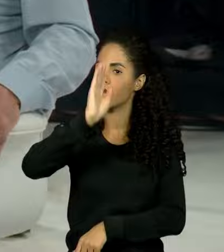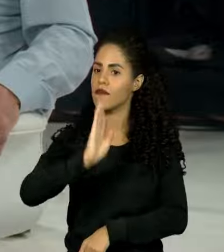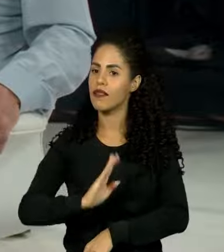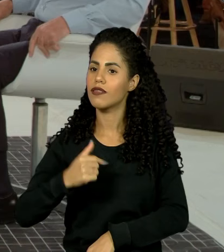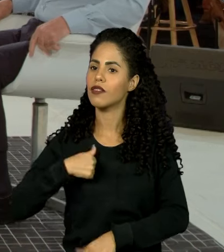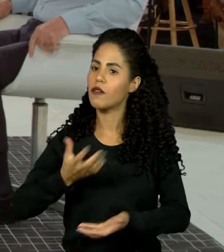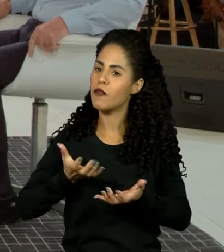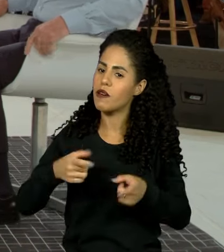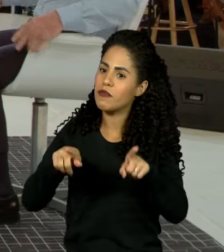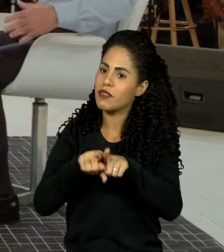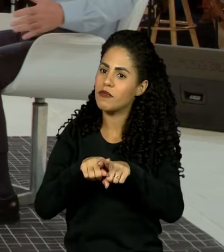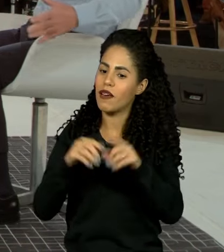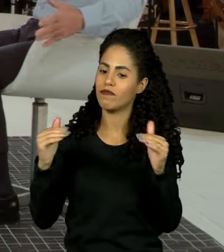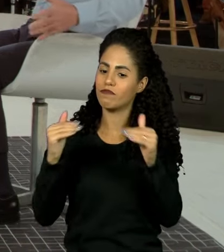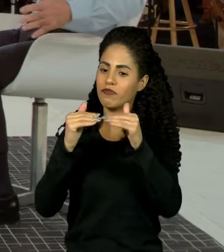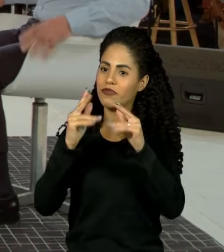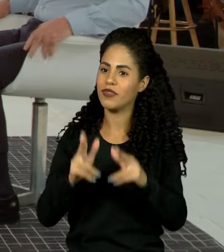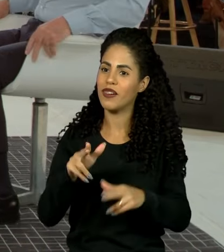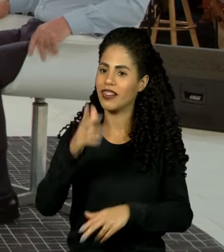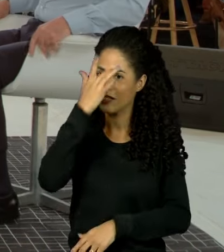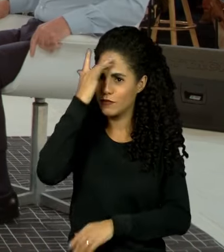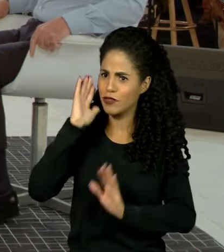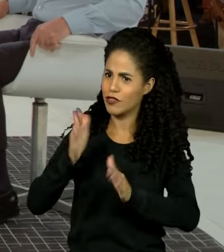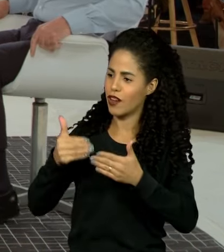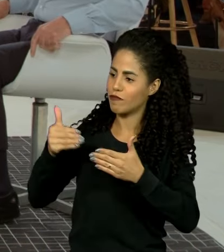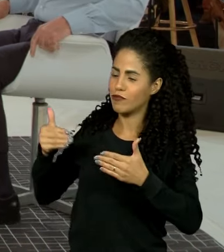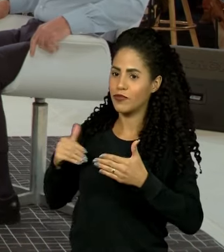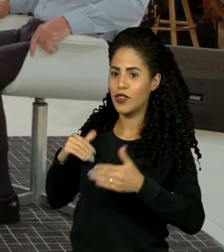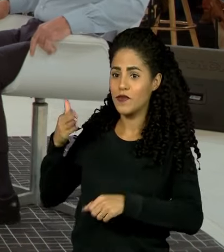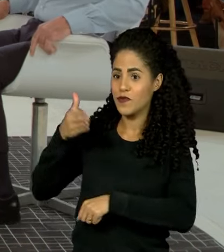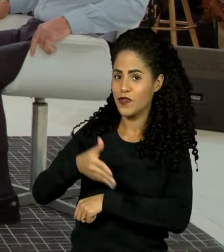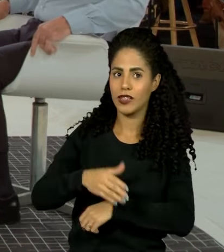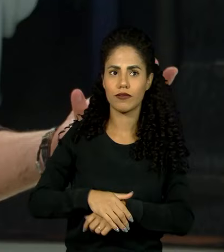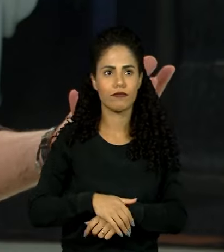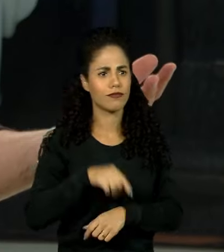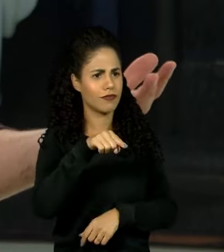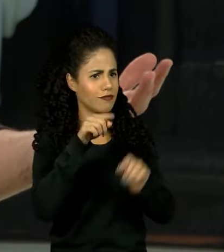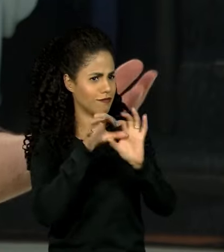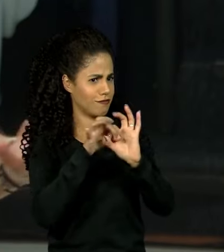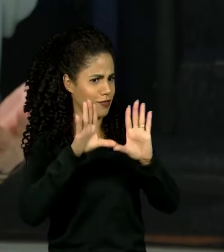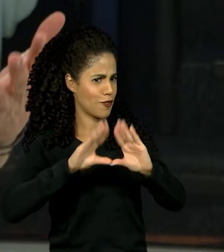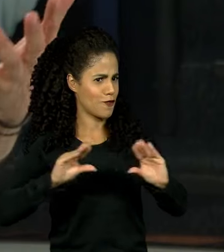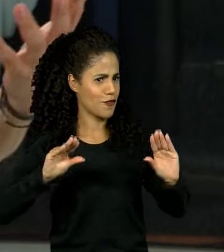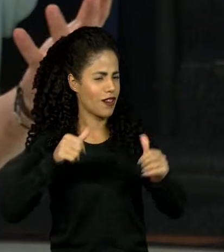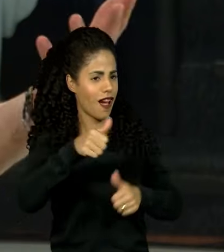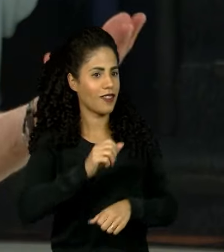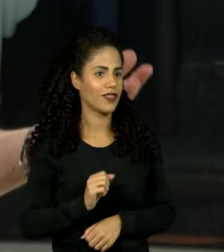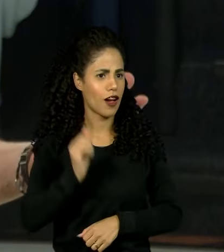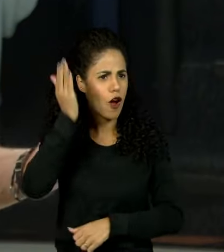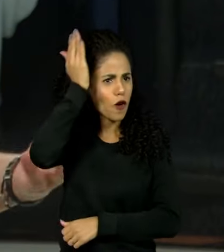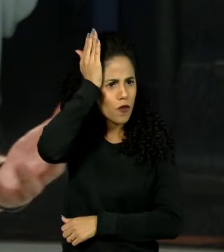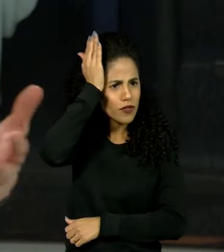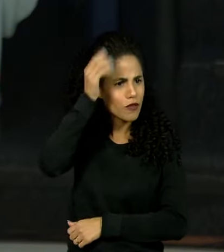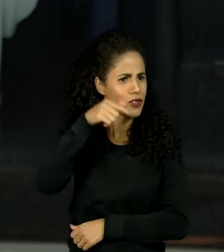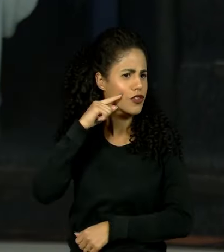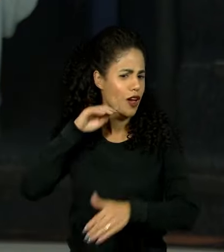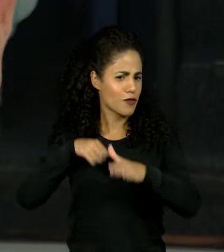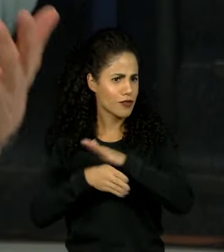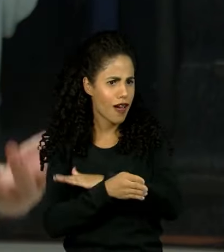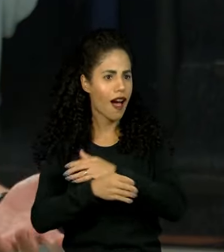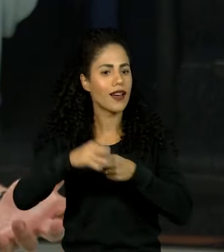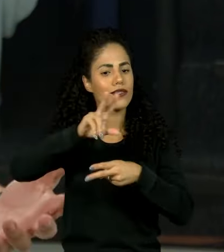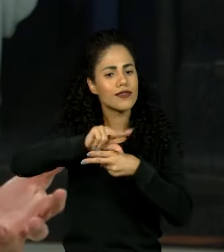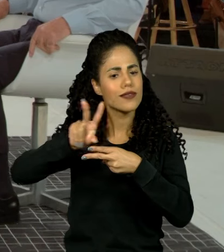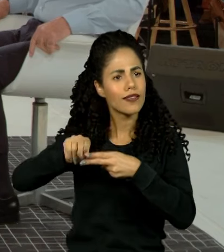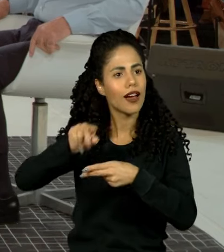esteja à altura né das pessoas que aqui já estiveram né aqui é sua casa né Sesc é sua casa Senac é